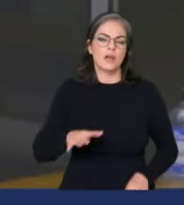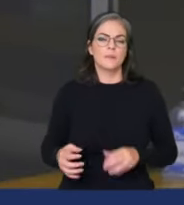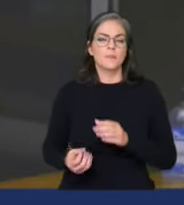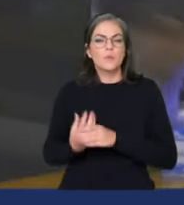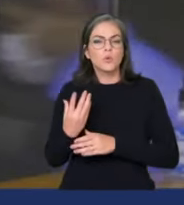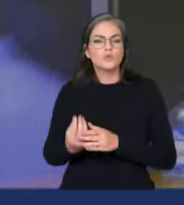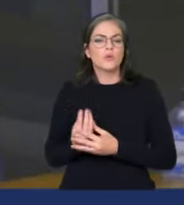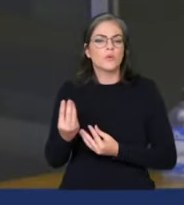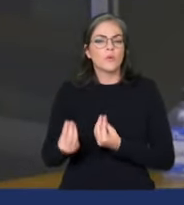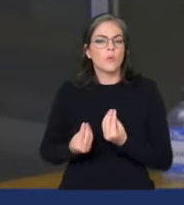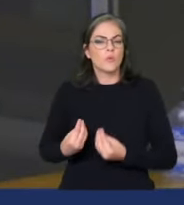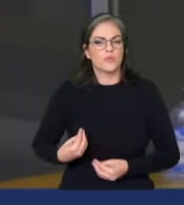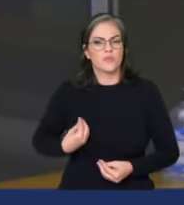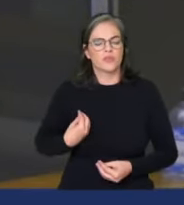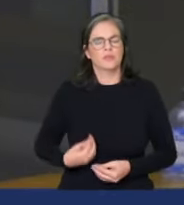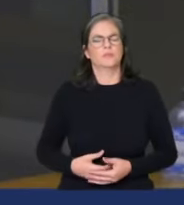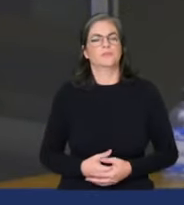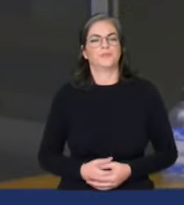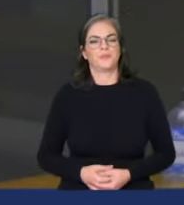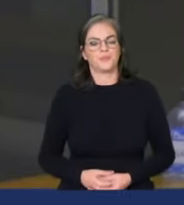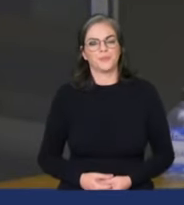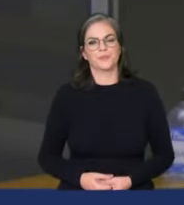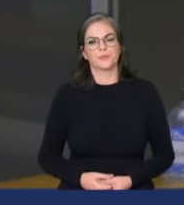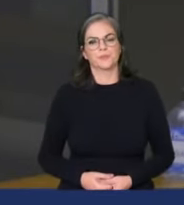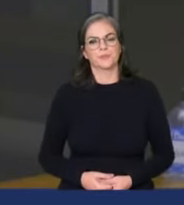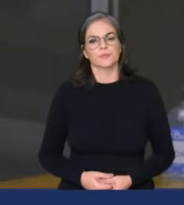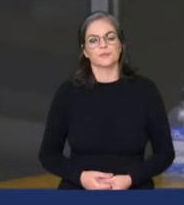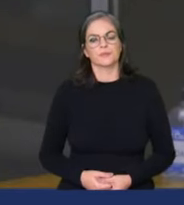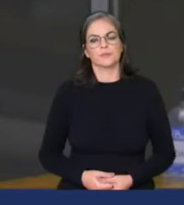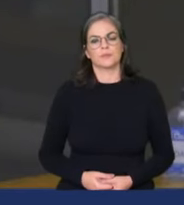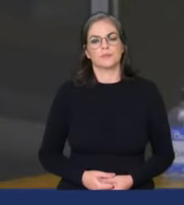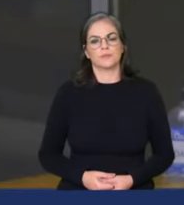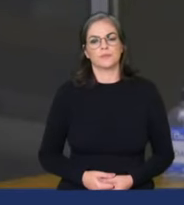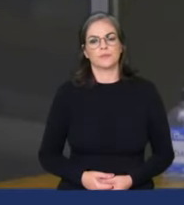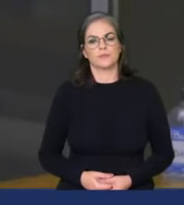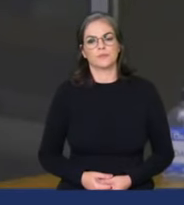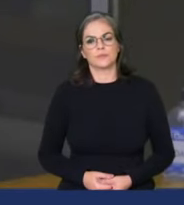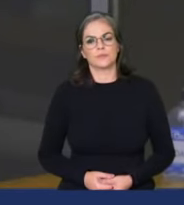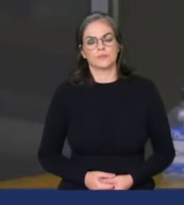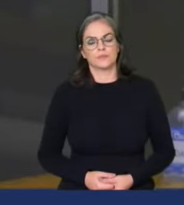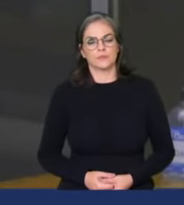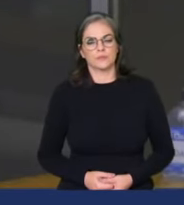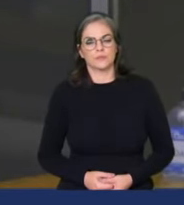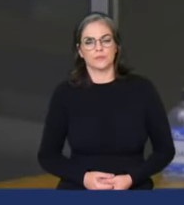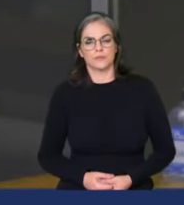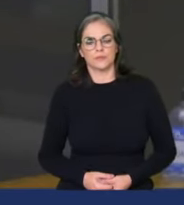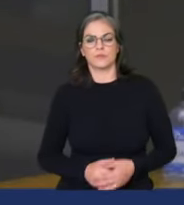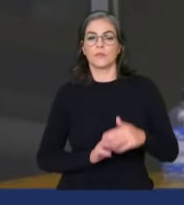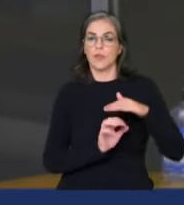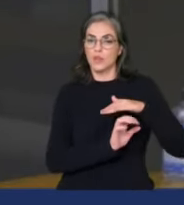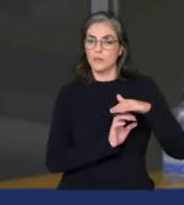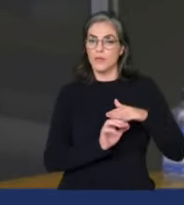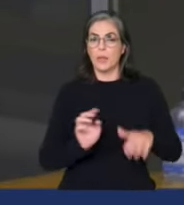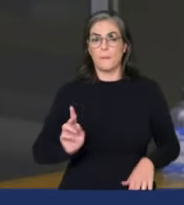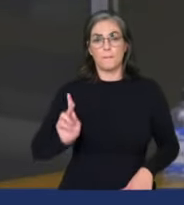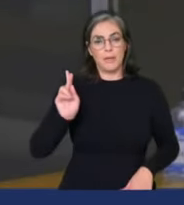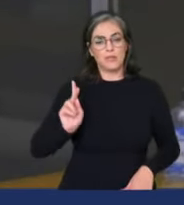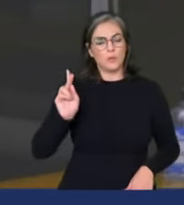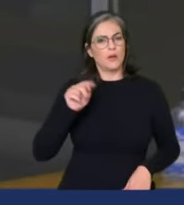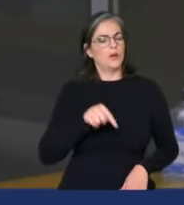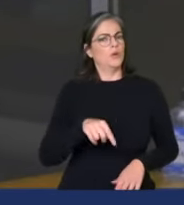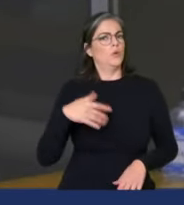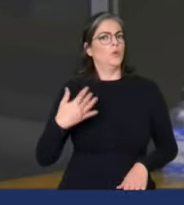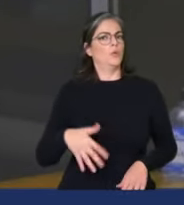Quando a gente vê a Petrobras com seus lucros, os maiores lucros da